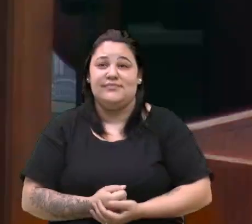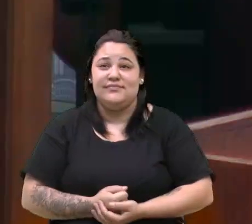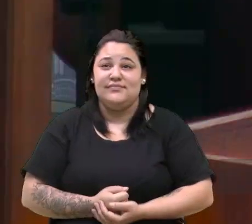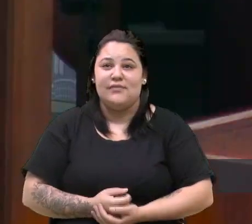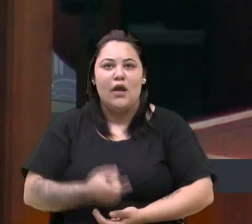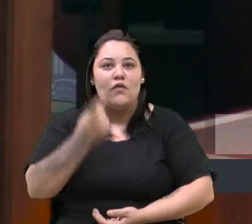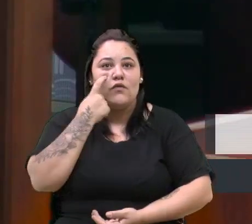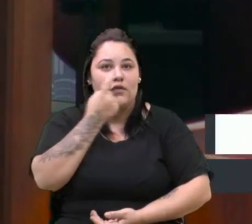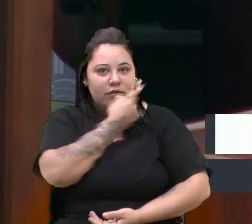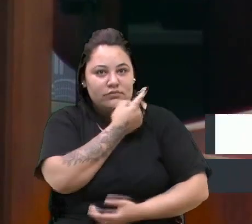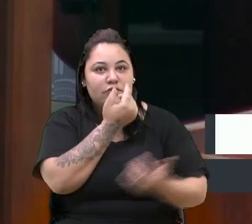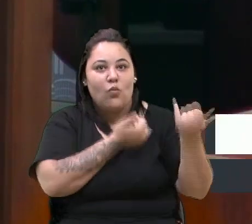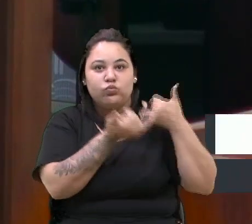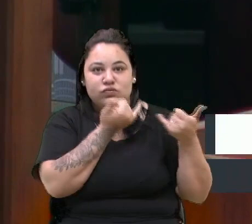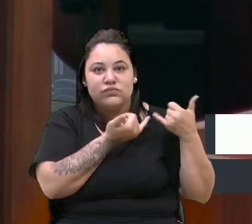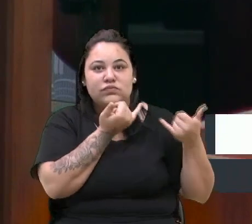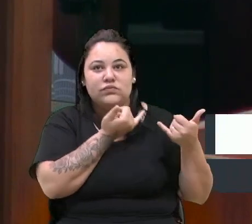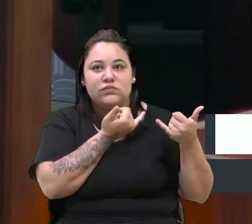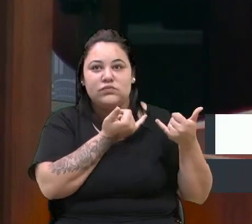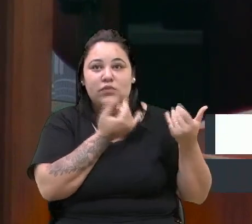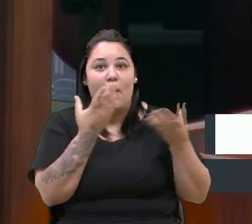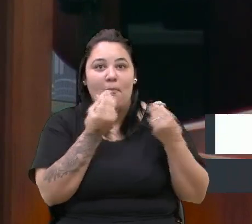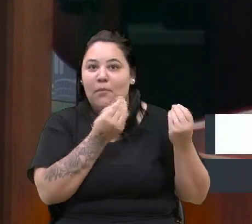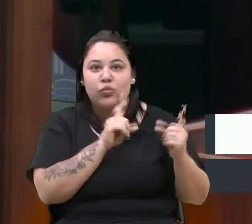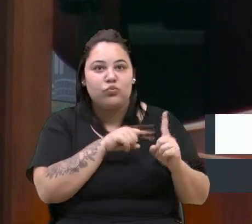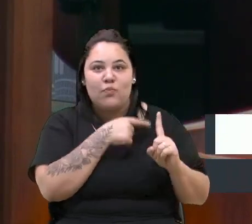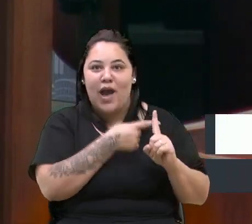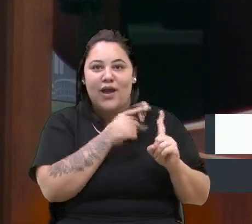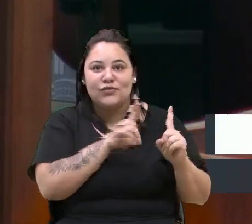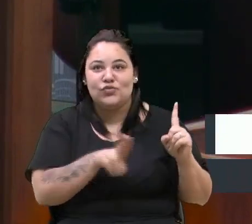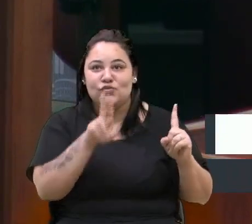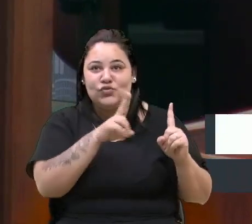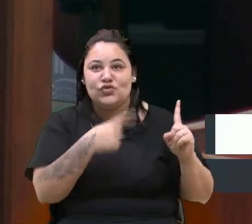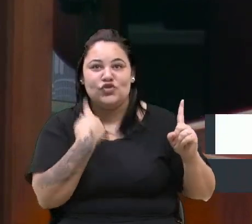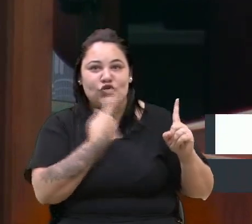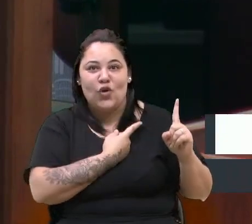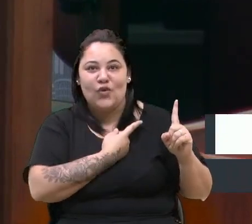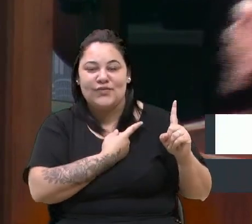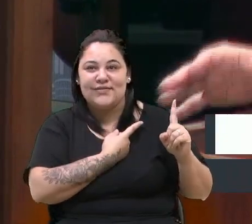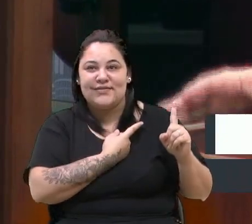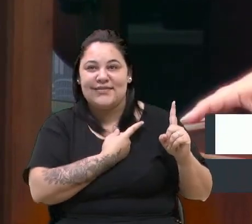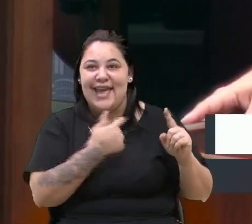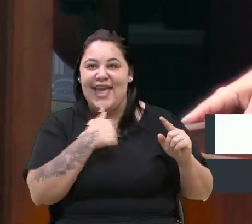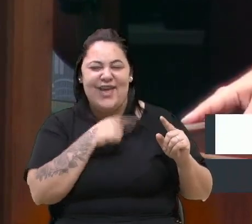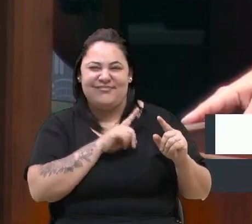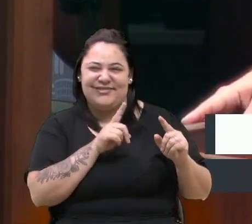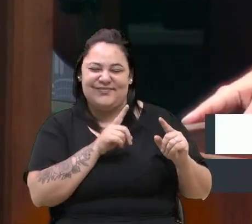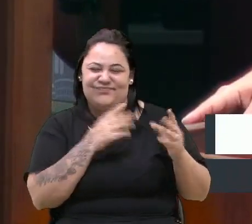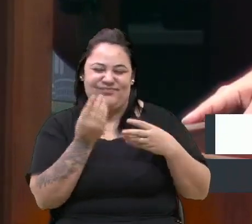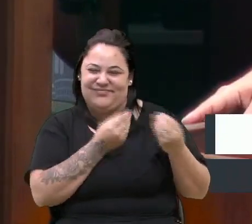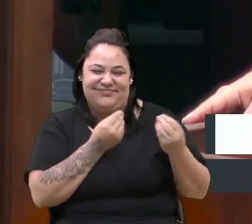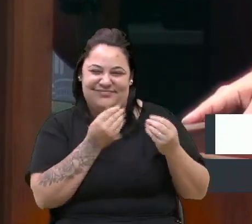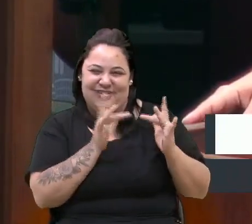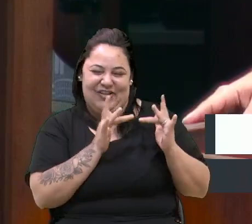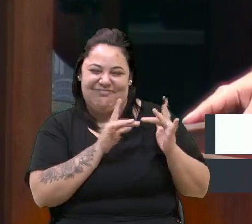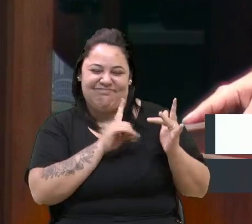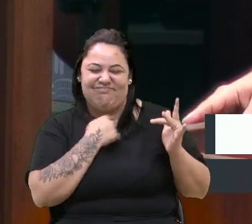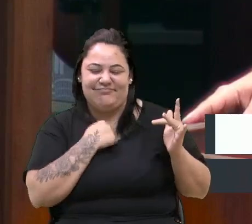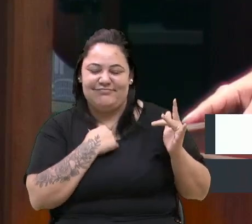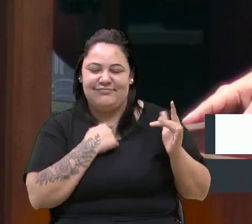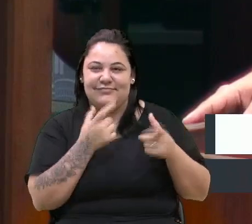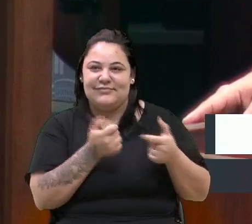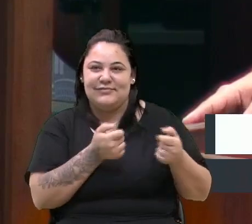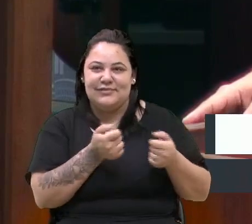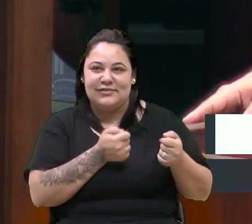Vejam o dado, é muito mais que o consumo que eu não sou muito ligado aos games, mas